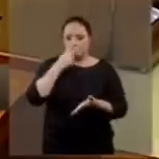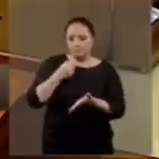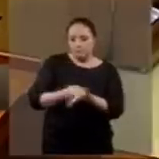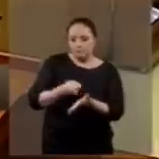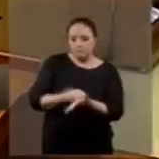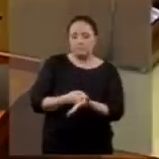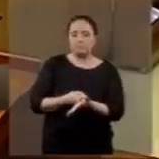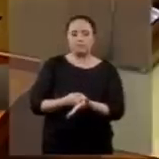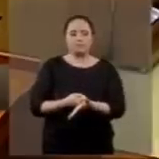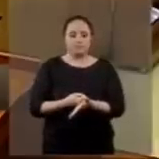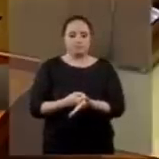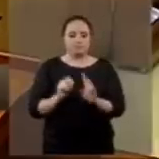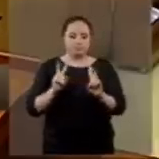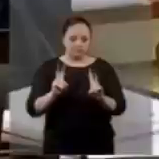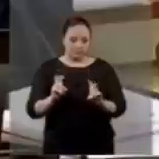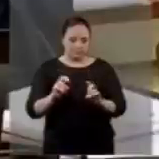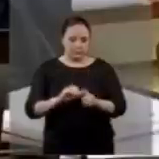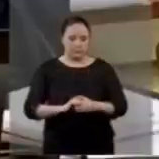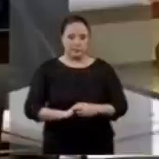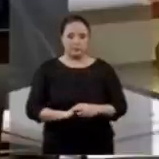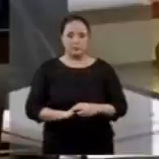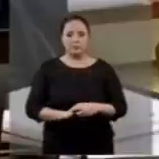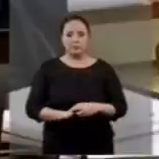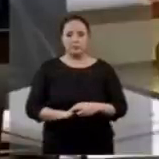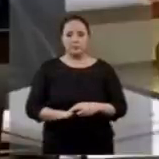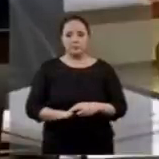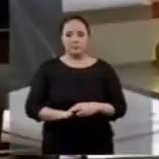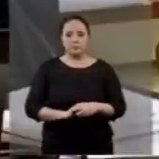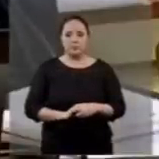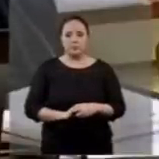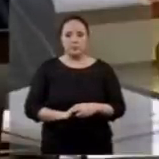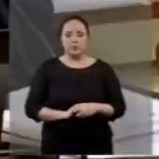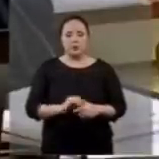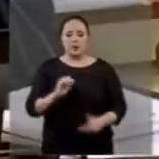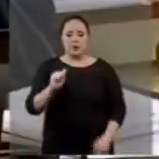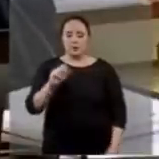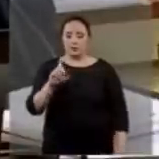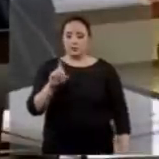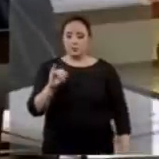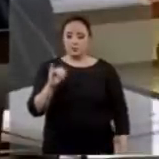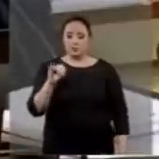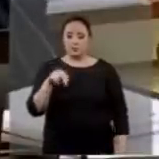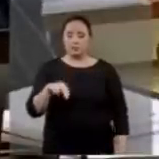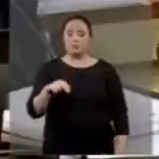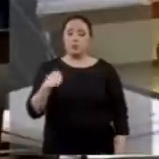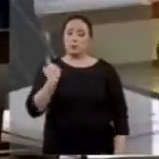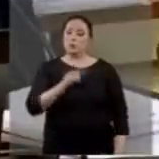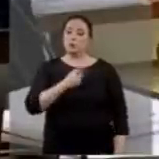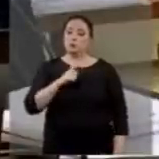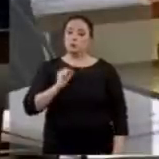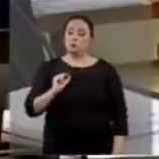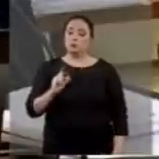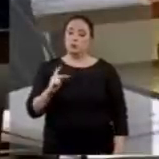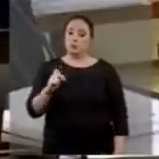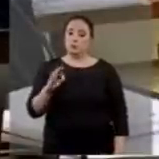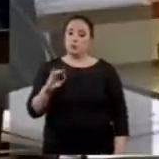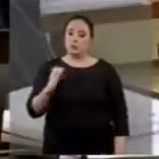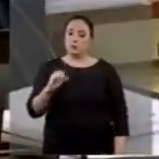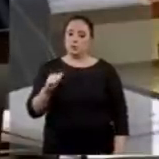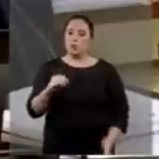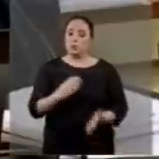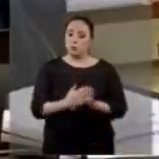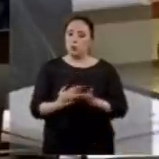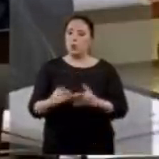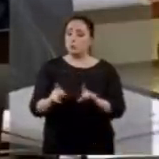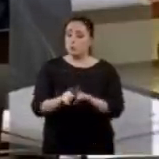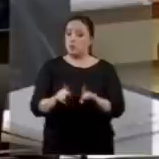rigorosa quanto a isso, é que na ação de inconstitucionalidade nós temos também uma petição inicial.